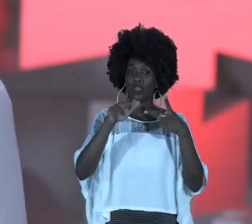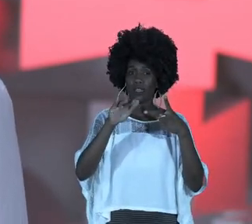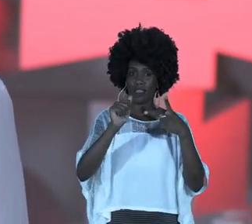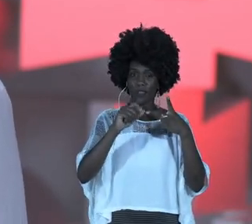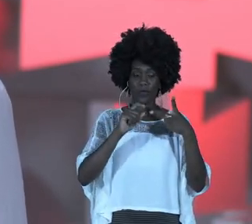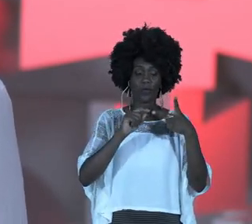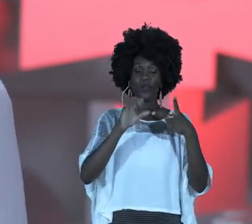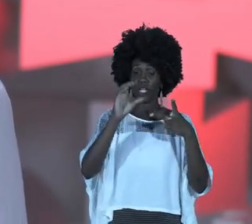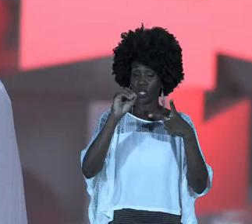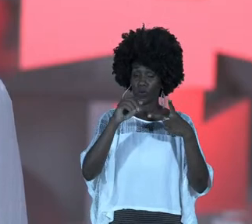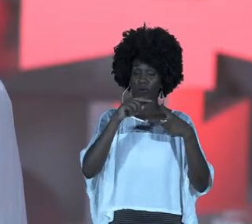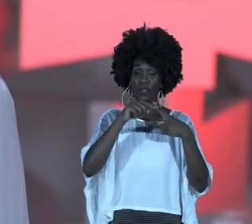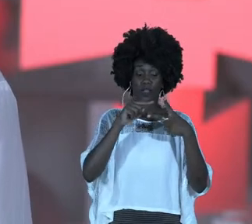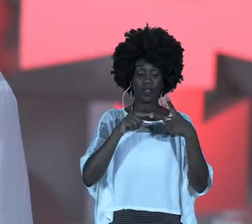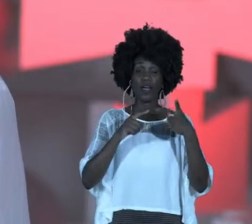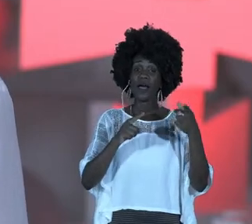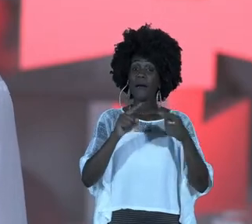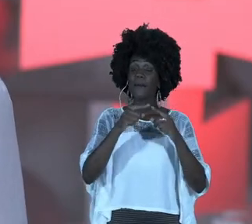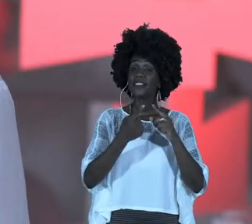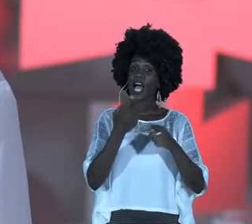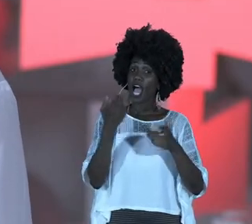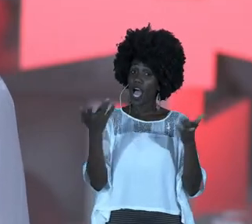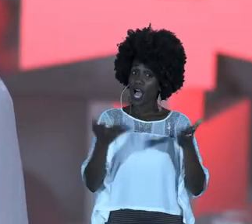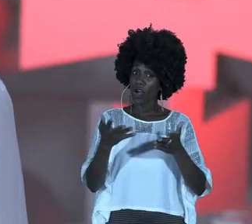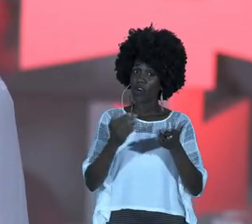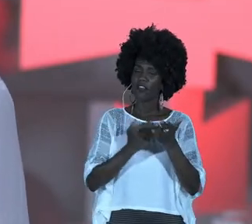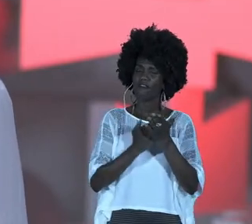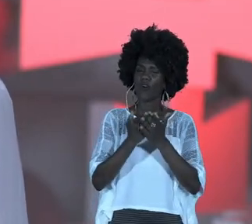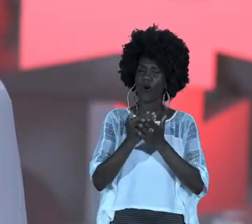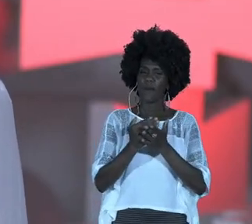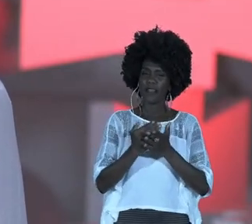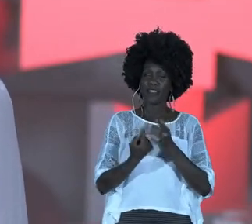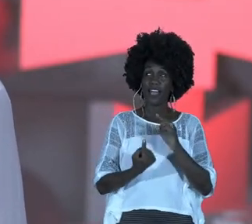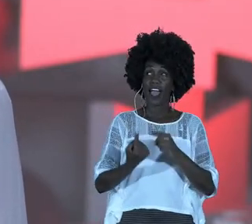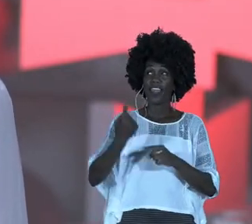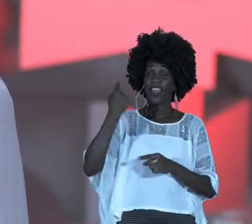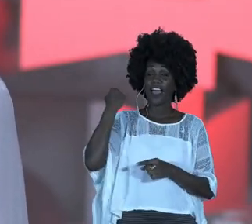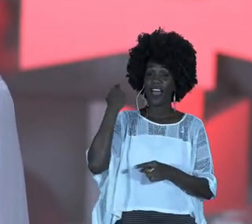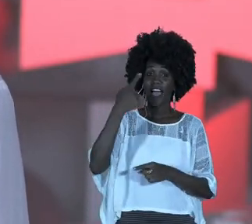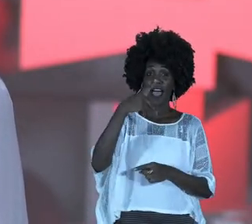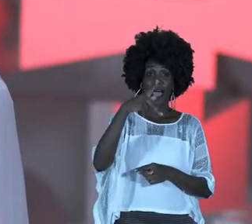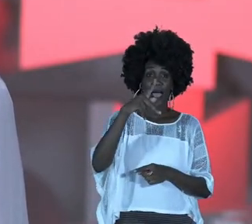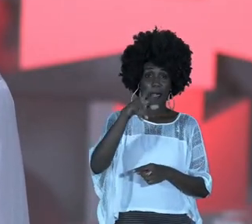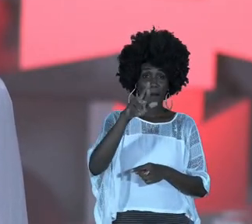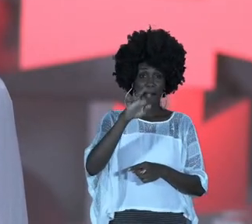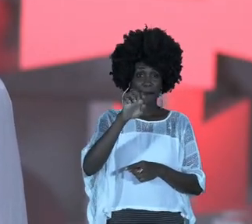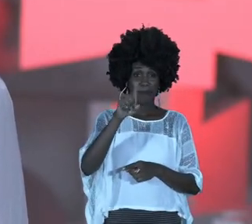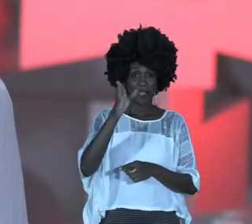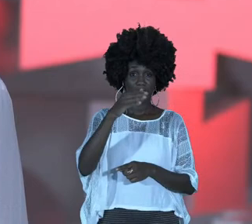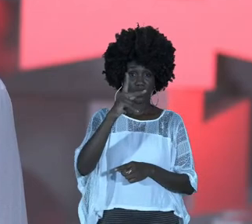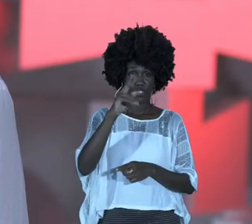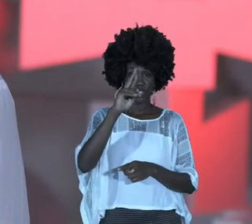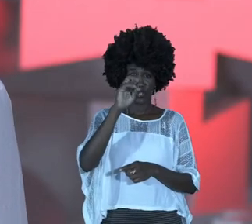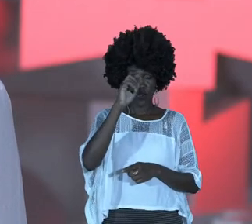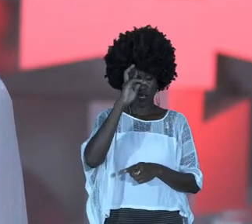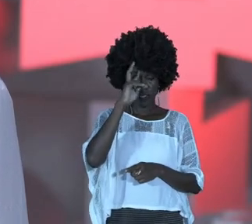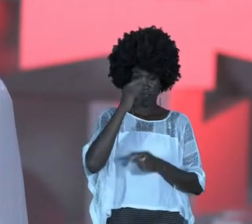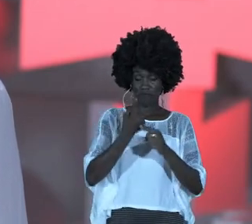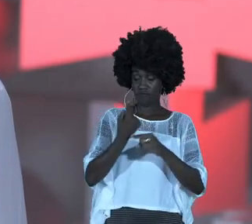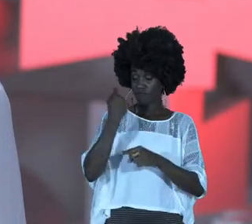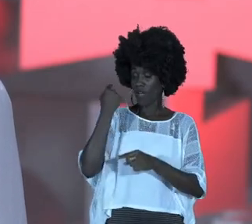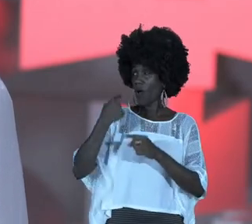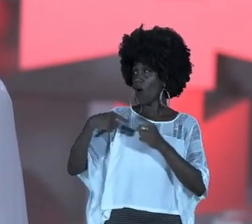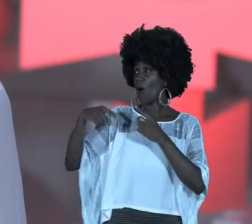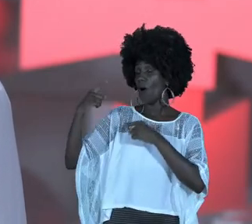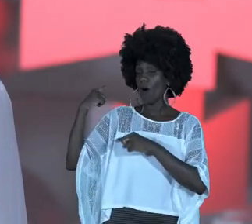da pré-história, né? Como prometido aqui para o nosso encontro, né? Por que começar da pré-história? Porque